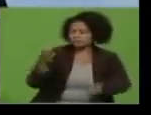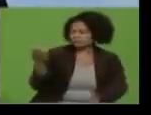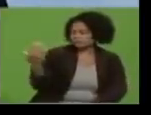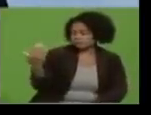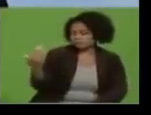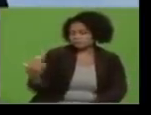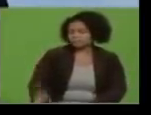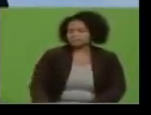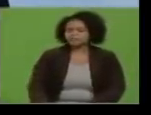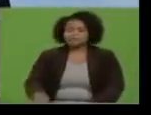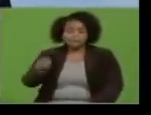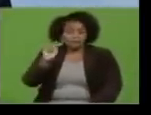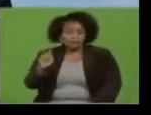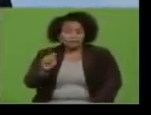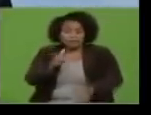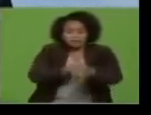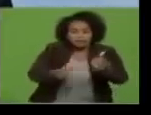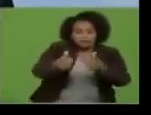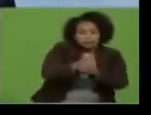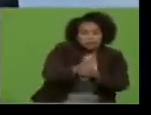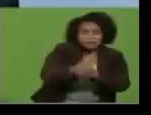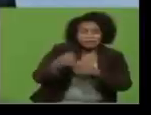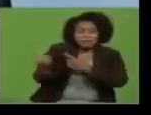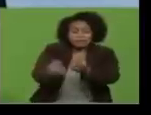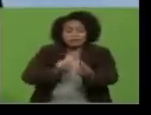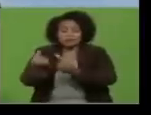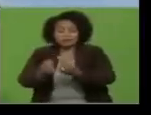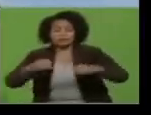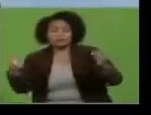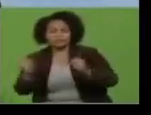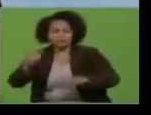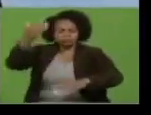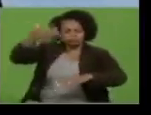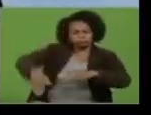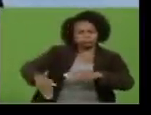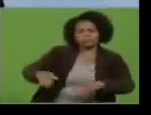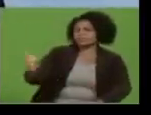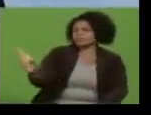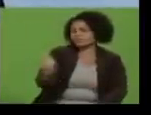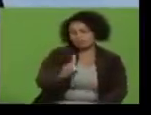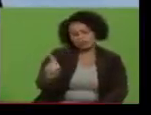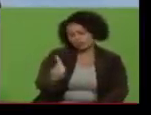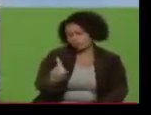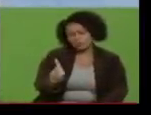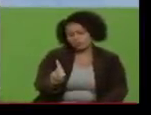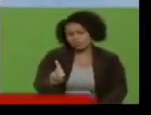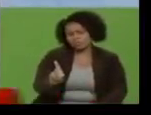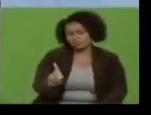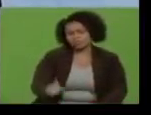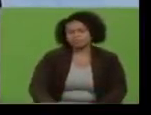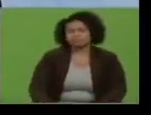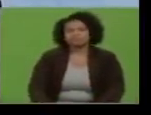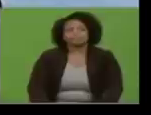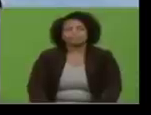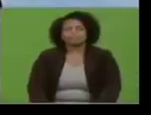não representou, infelizmente, o fim da situação de emergência que ditou a sua decretação.